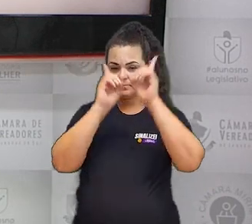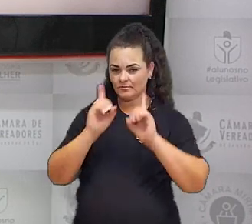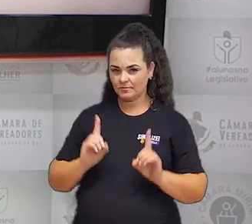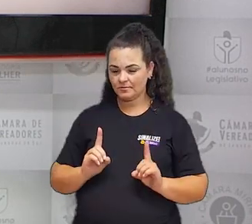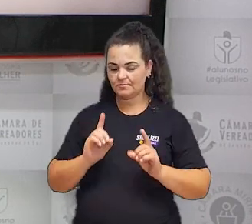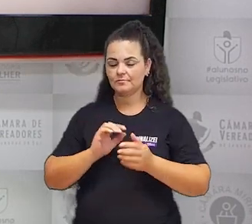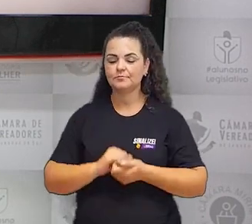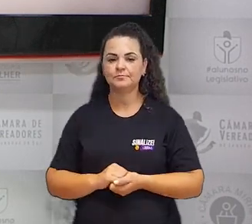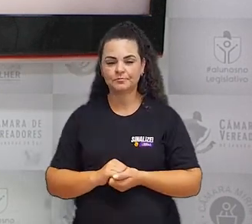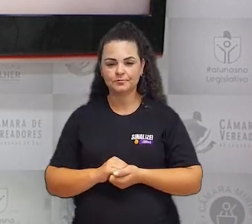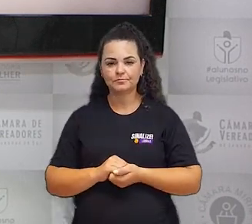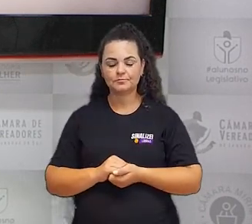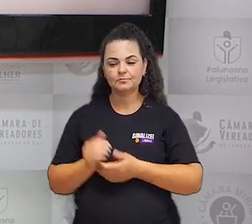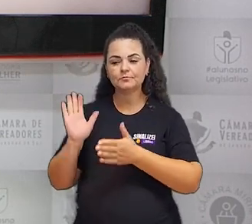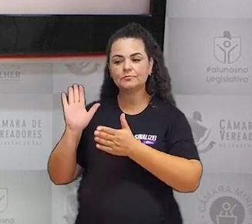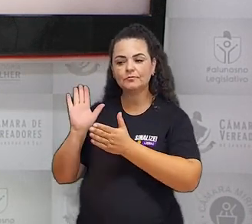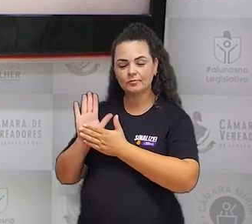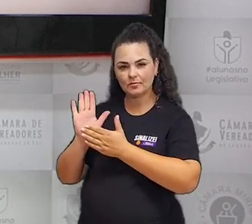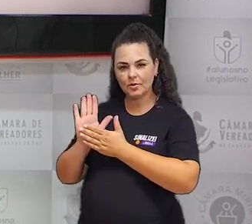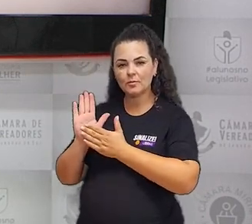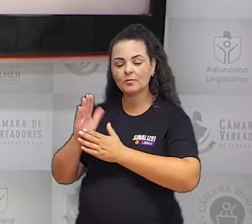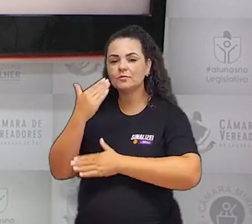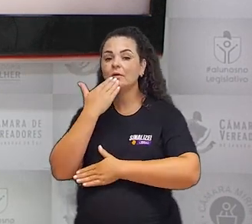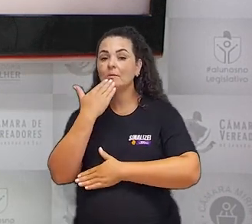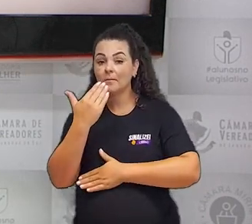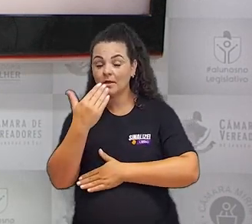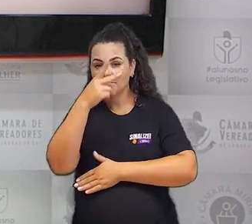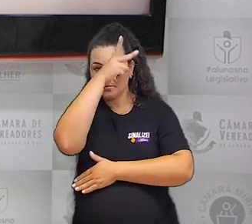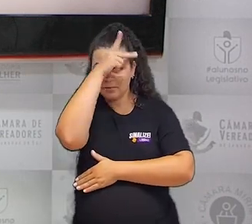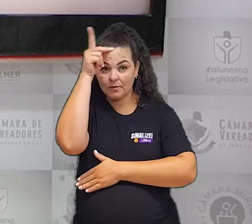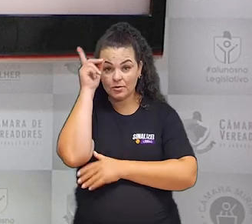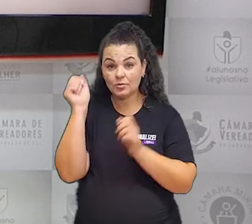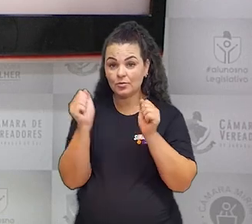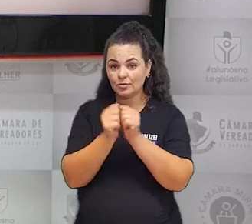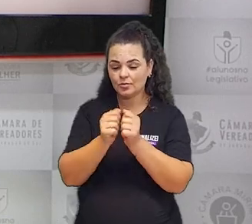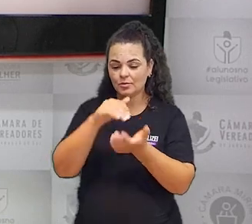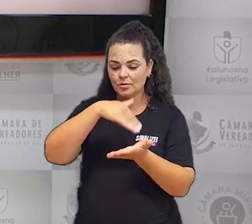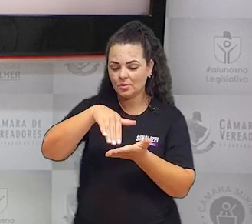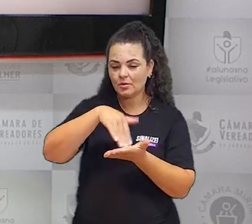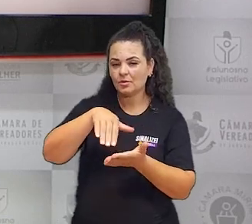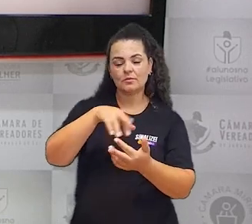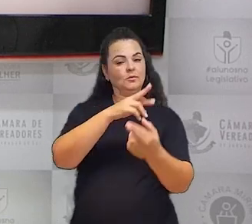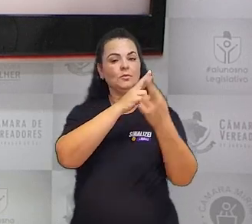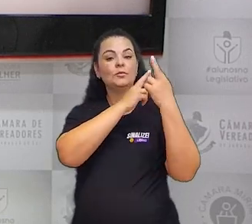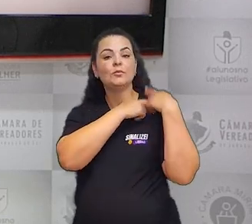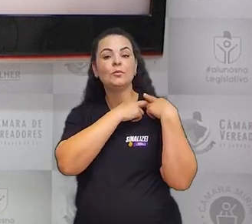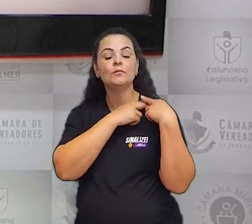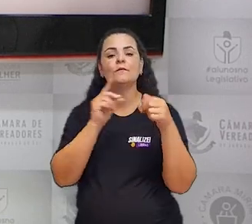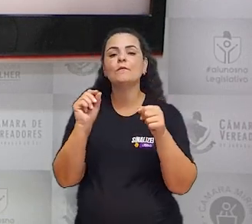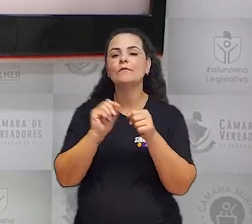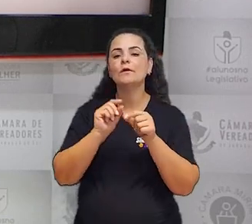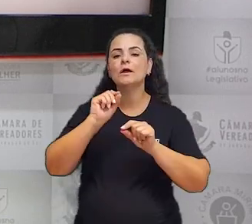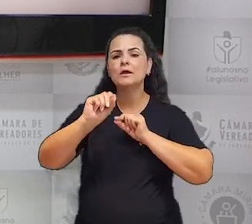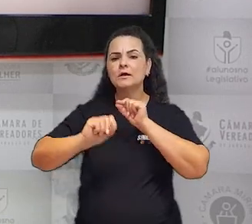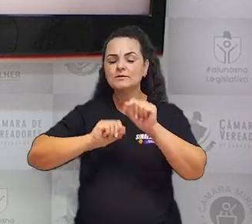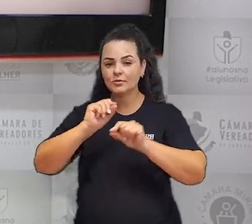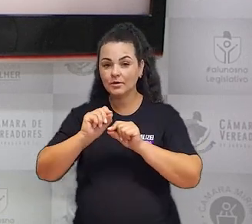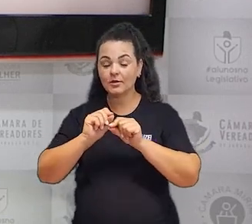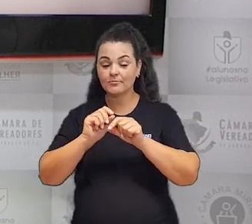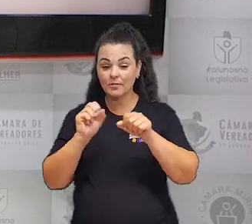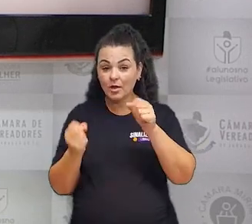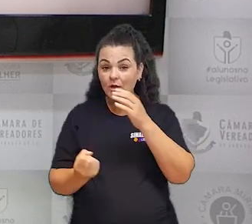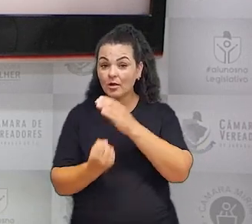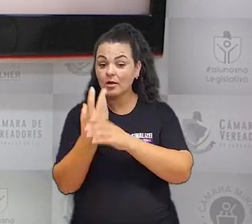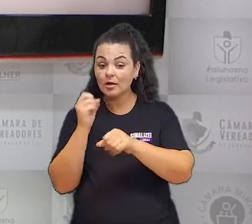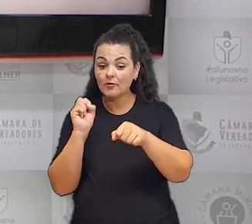para pessoas com deficiência a proposta sugere que a prefeitura por meio de secretaria competente Providencie